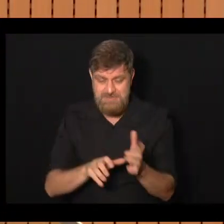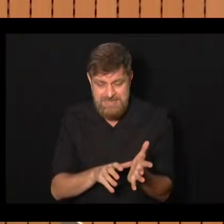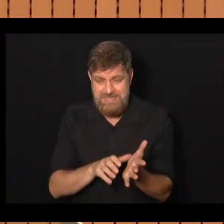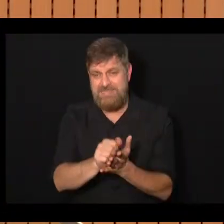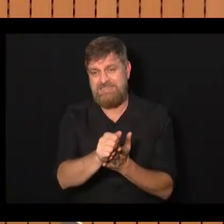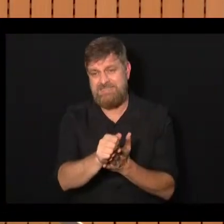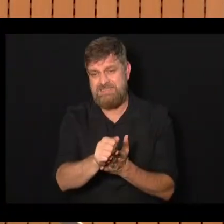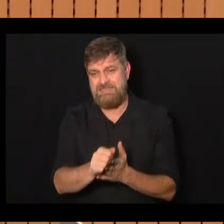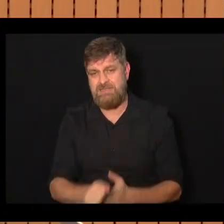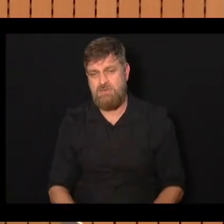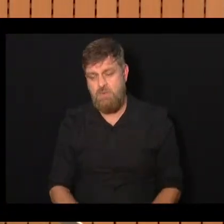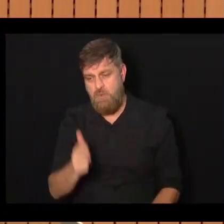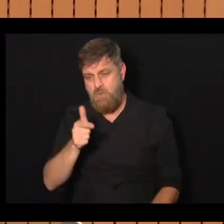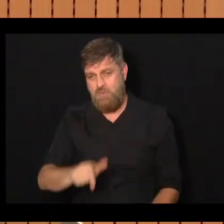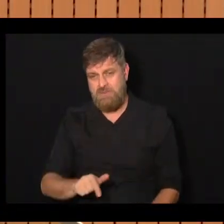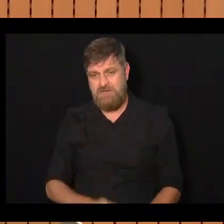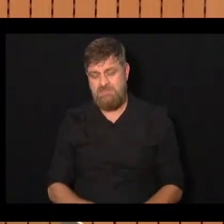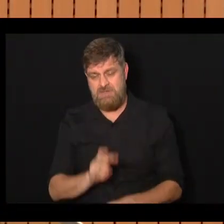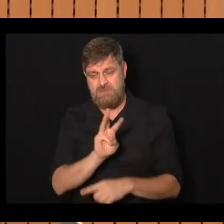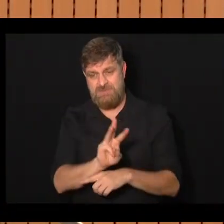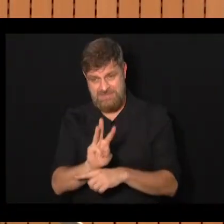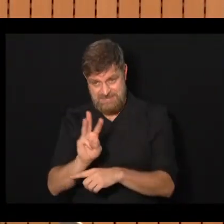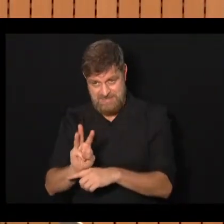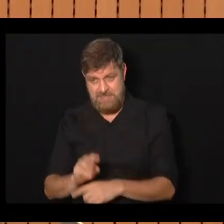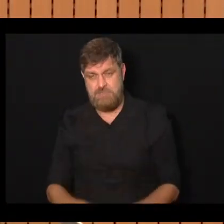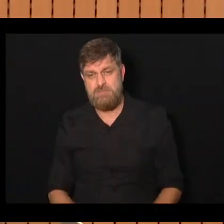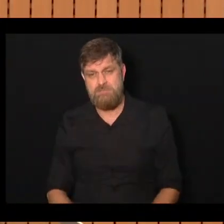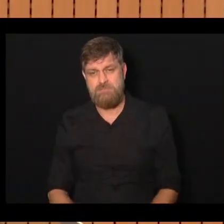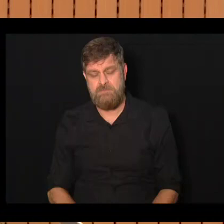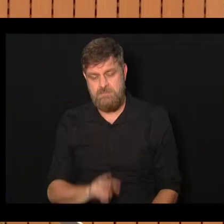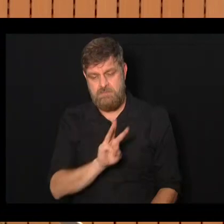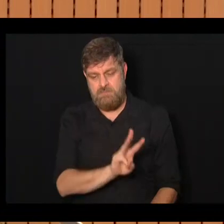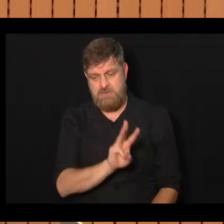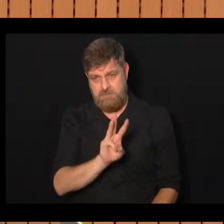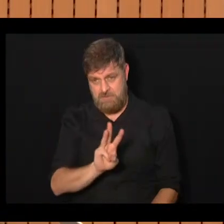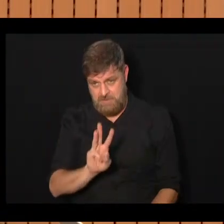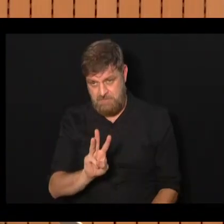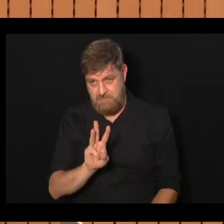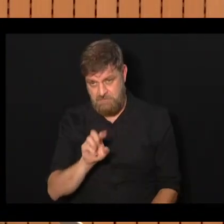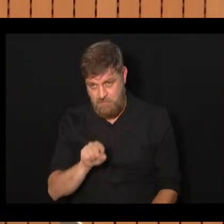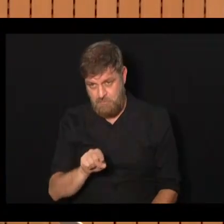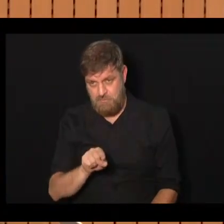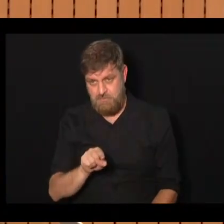inscrição, repetindo, então, o site para fazer a inscrição,